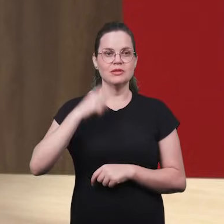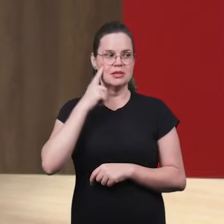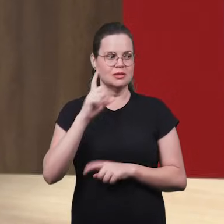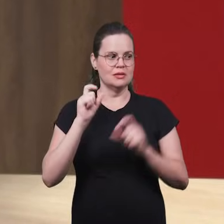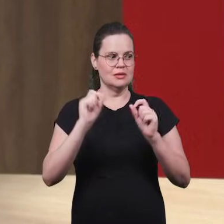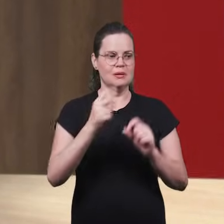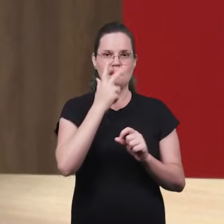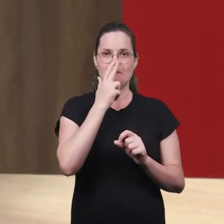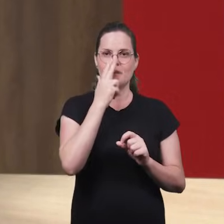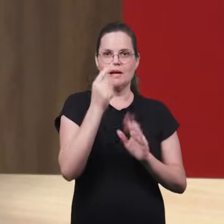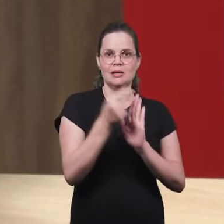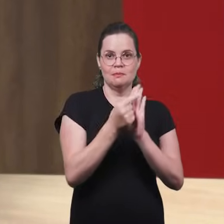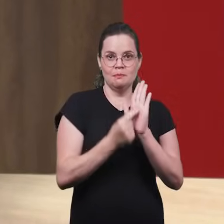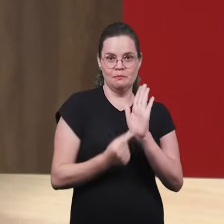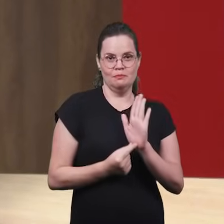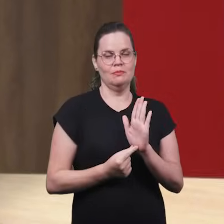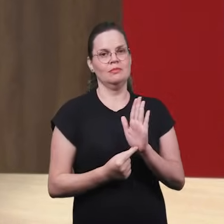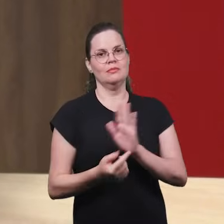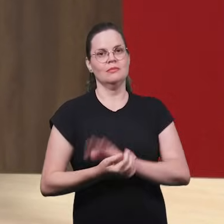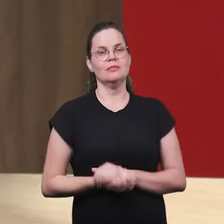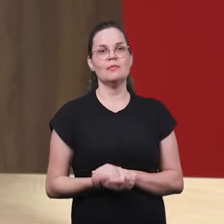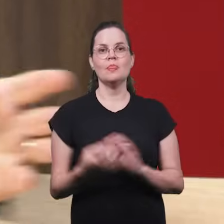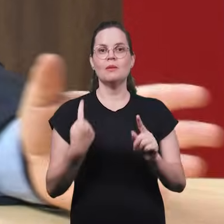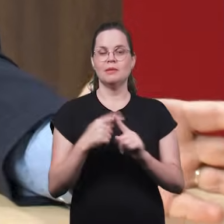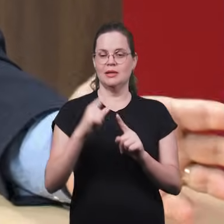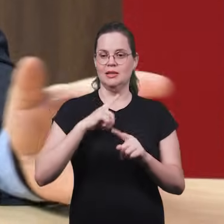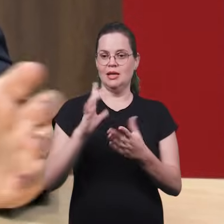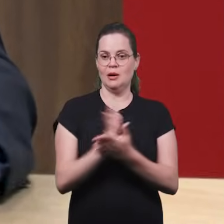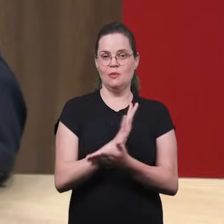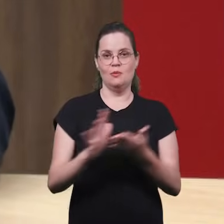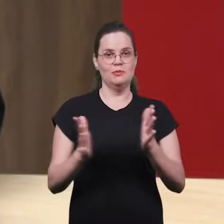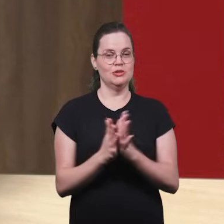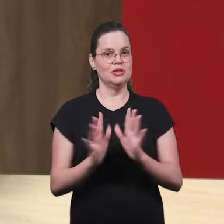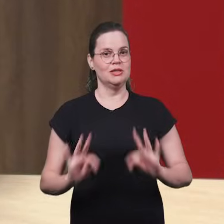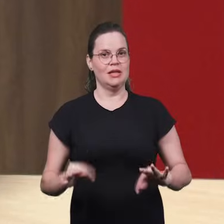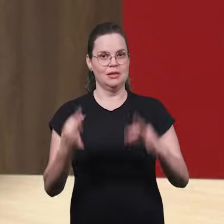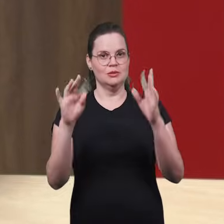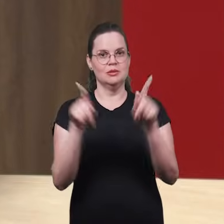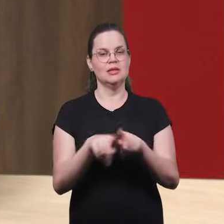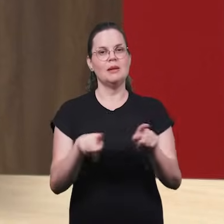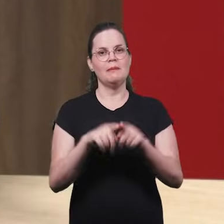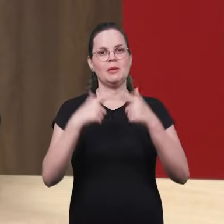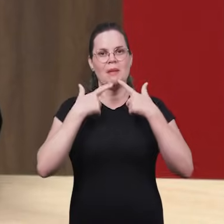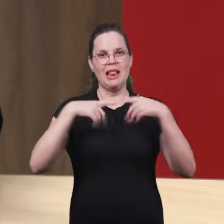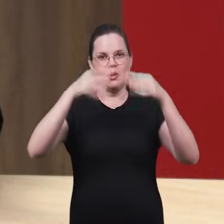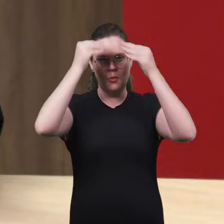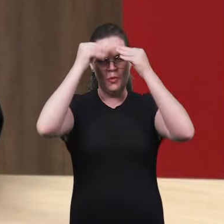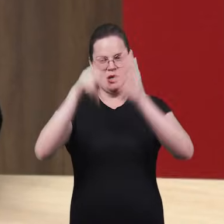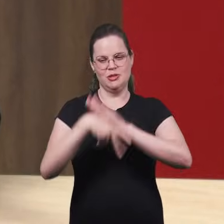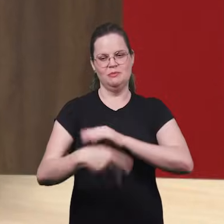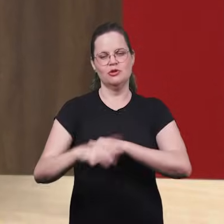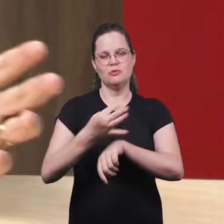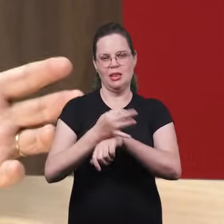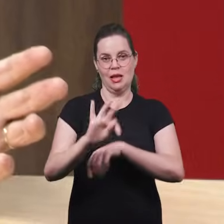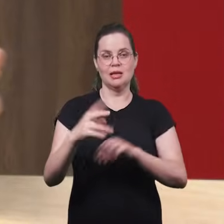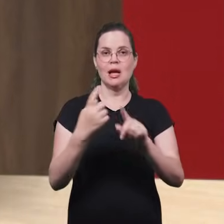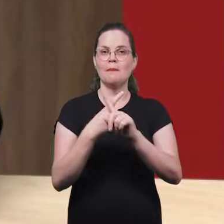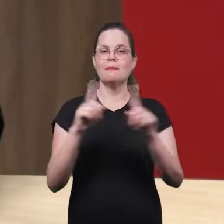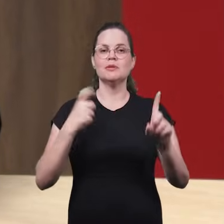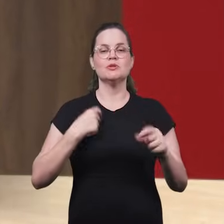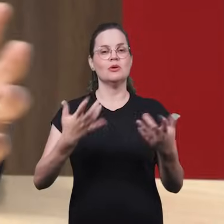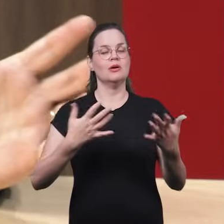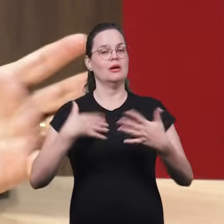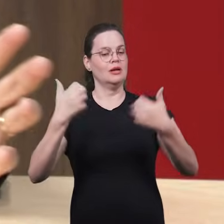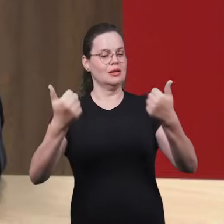complicado, porque tem muito de tecnologia, tem muito de linguagem técnica nisso aí, mas o que eu quero dizer é o